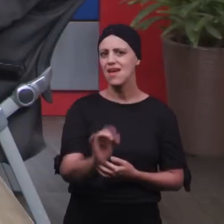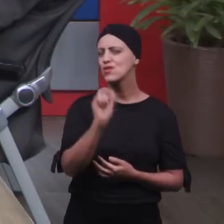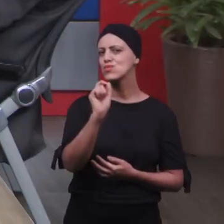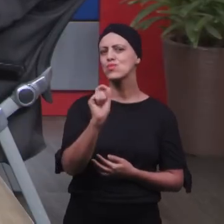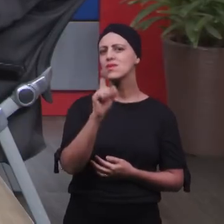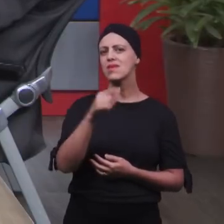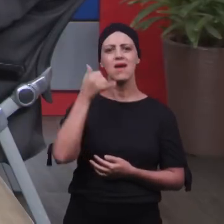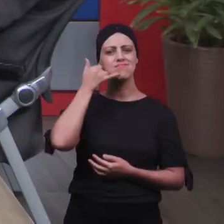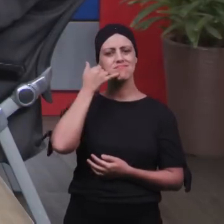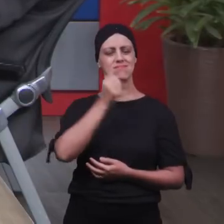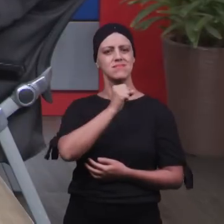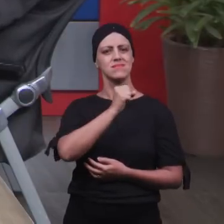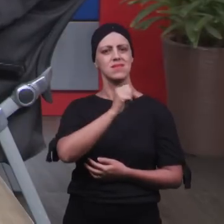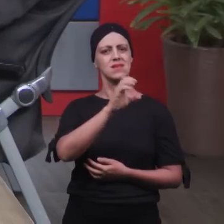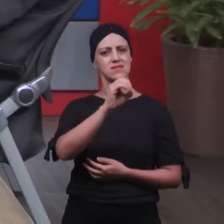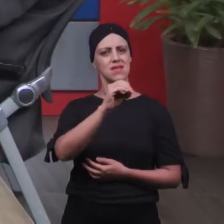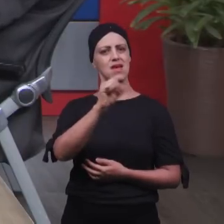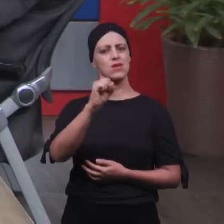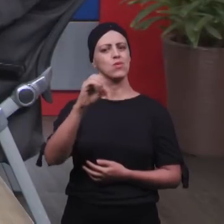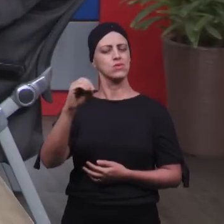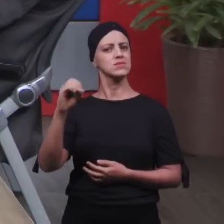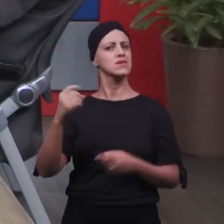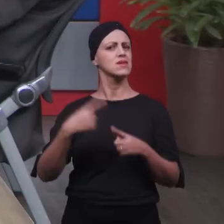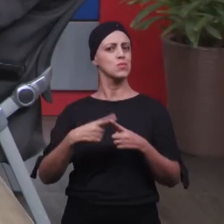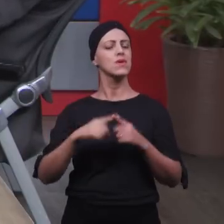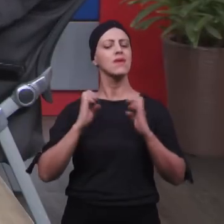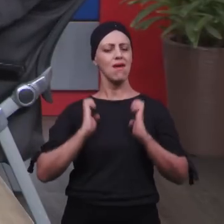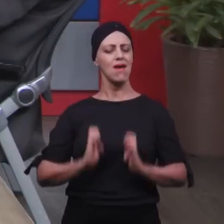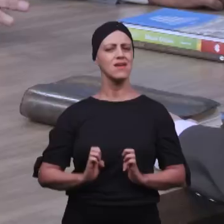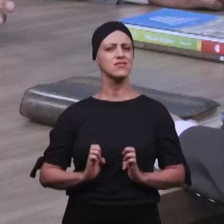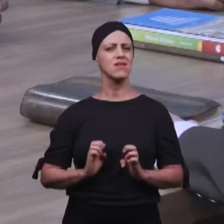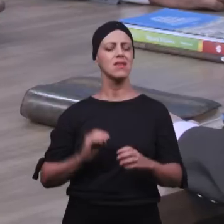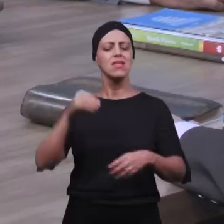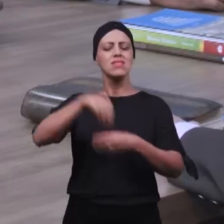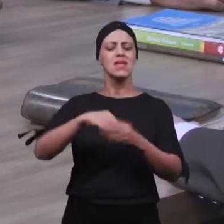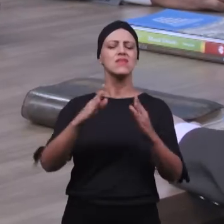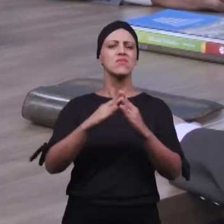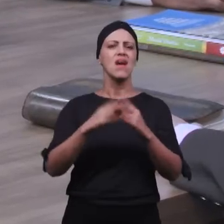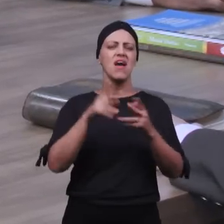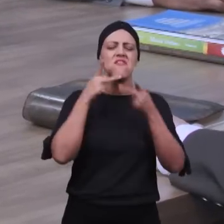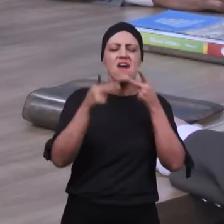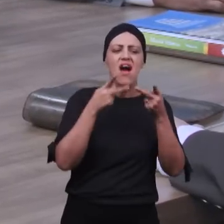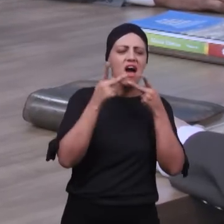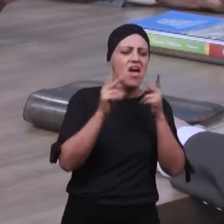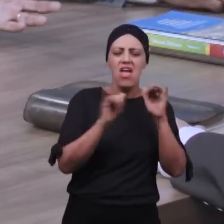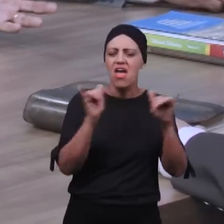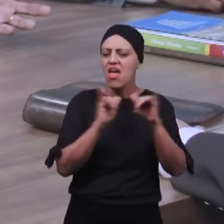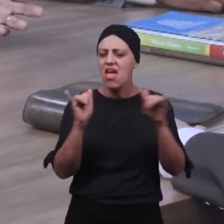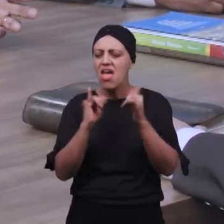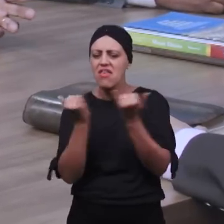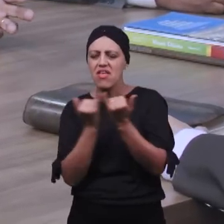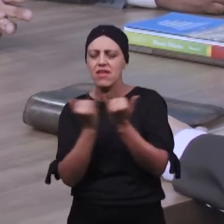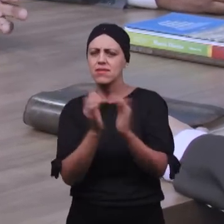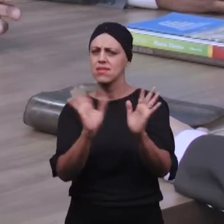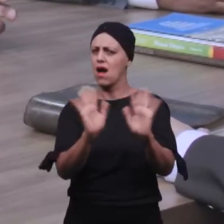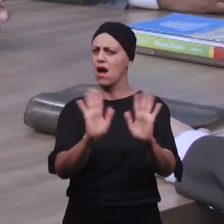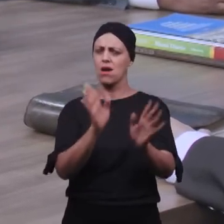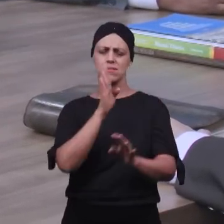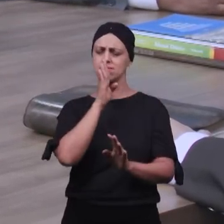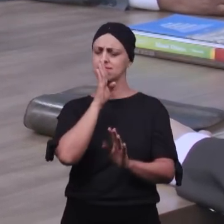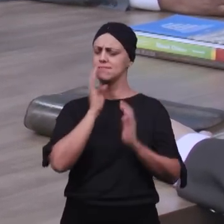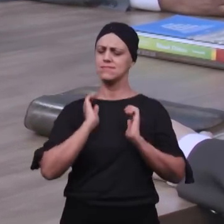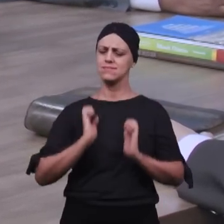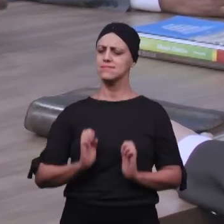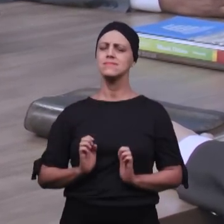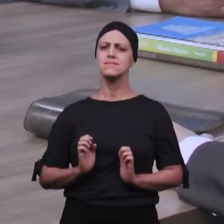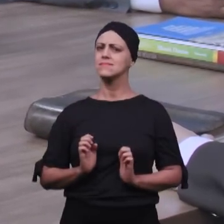porque justamente devido a essa ética, que a gente não comenta em família, a gente não fala de situações, de